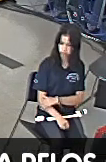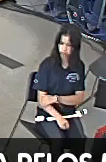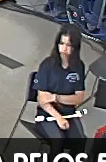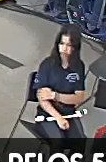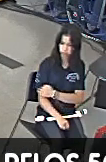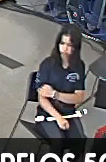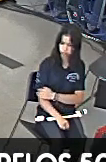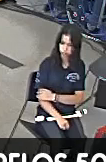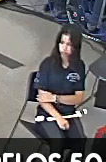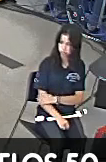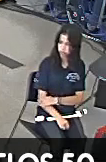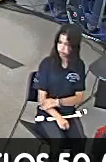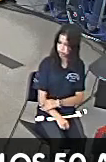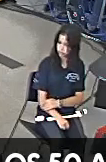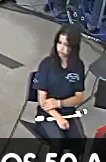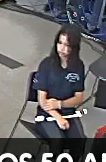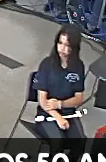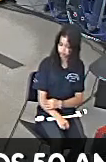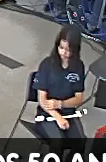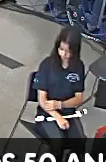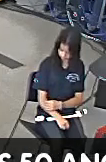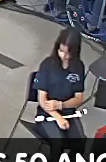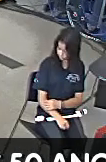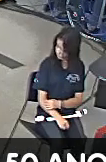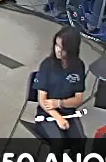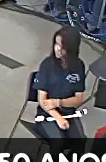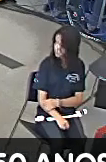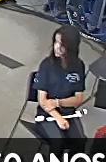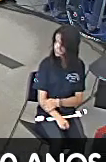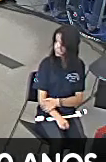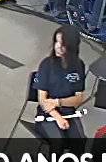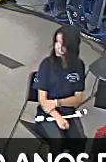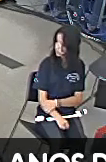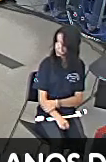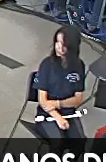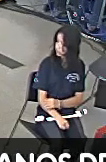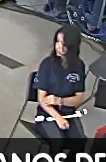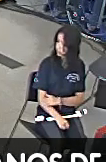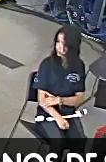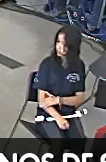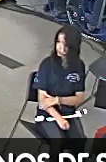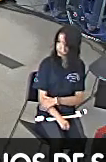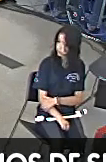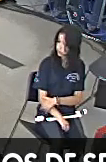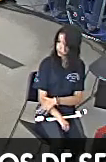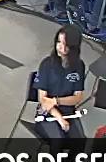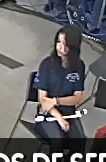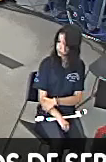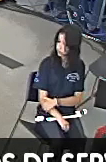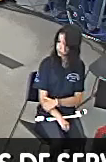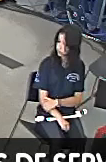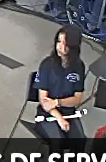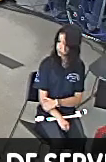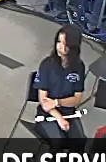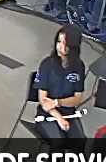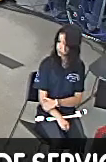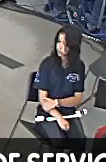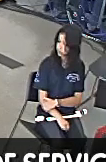sociedade tão necessitada do Evangelho de Jesus, para que o reino de amor, justiça,